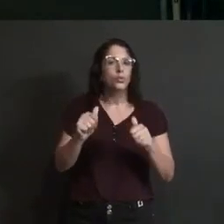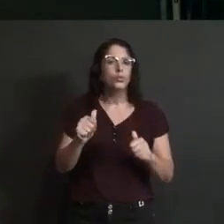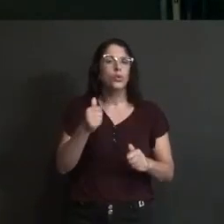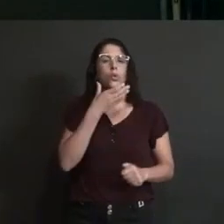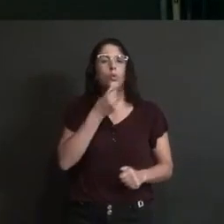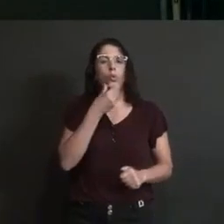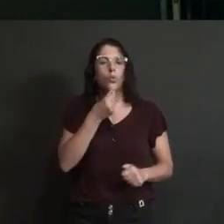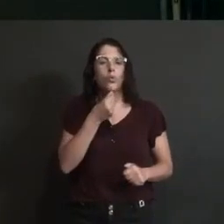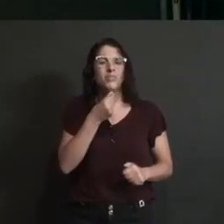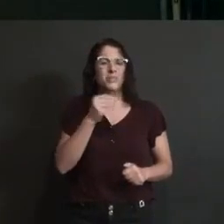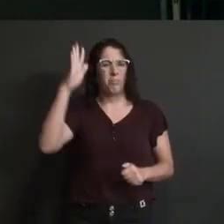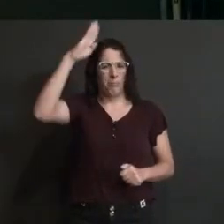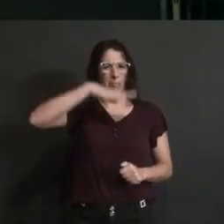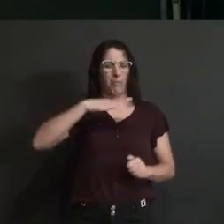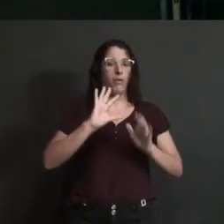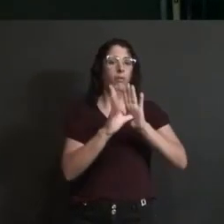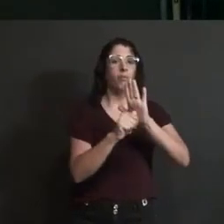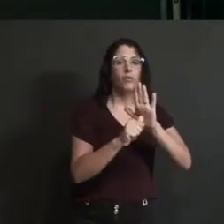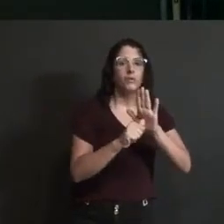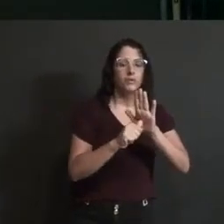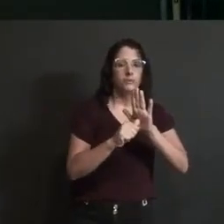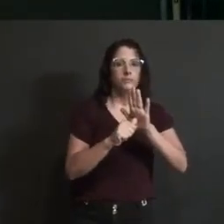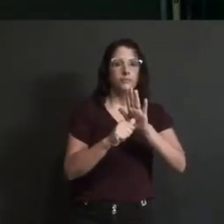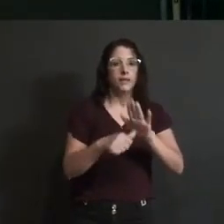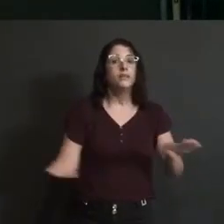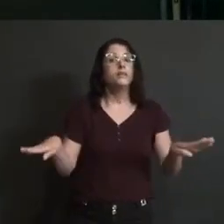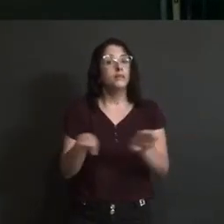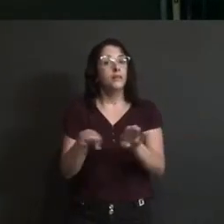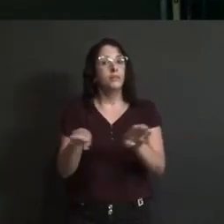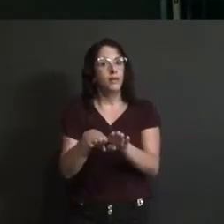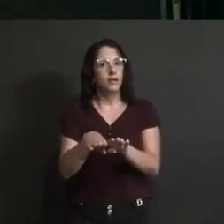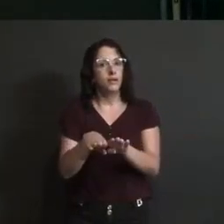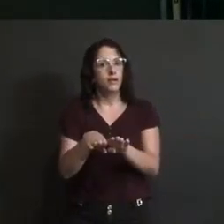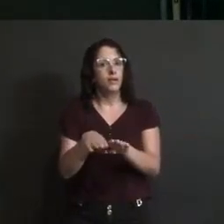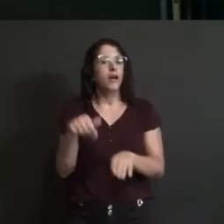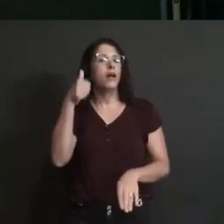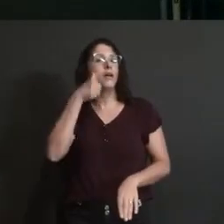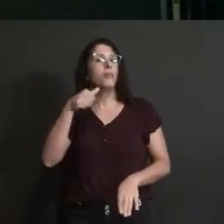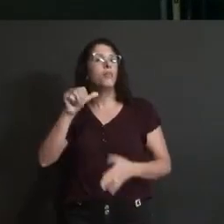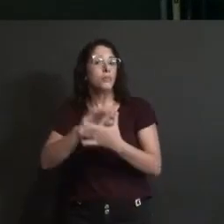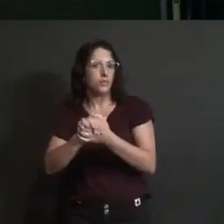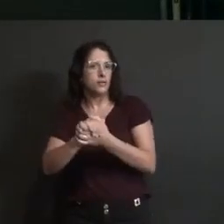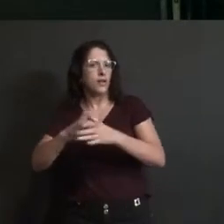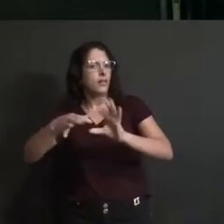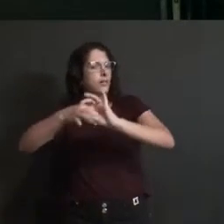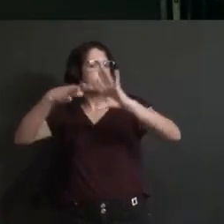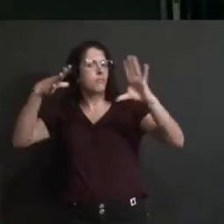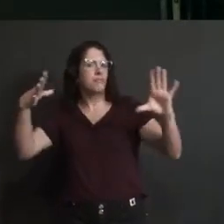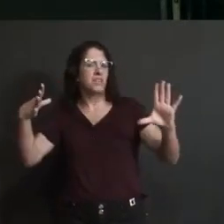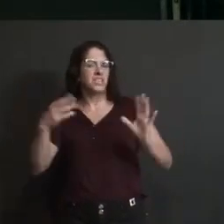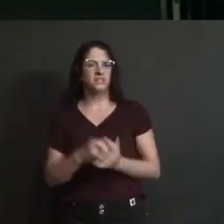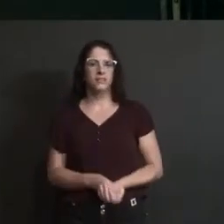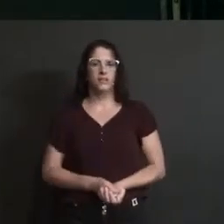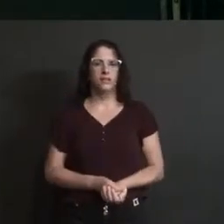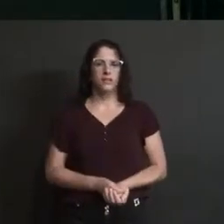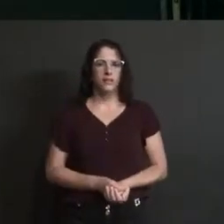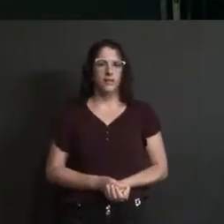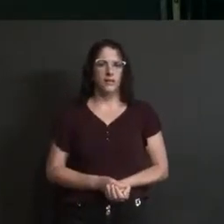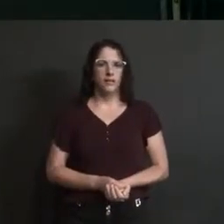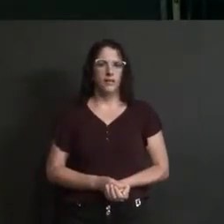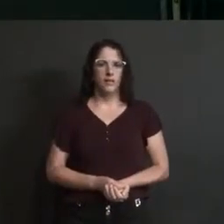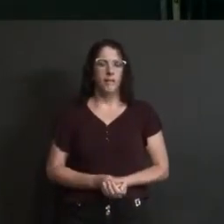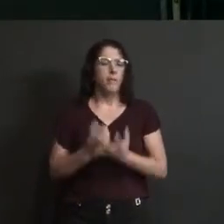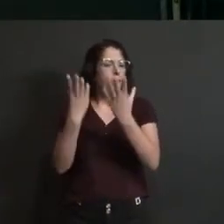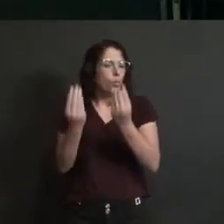Também libertou as suas duas mulheres. Não lhe faltou coisa alguma, nem